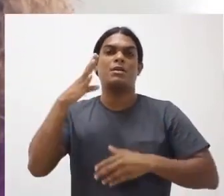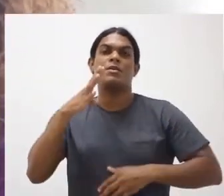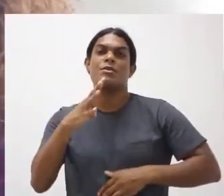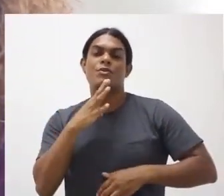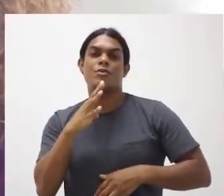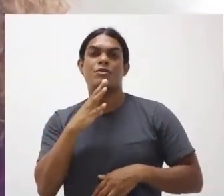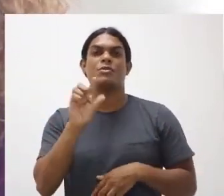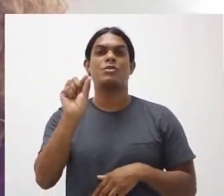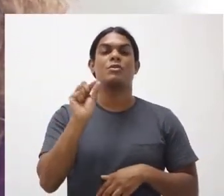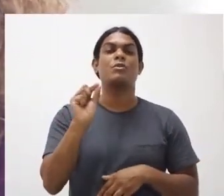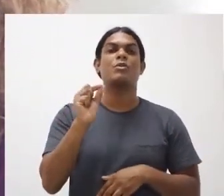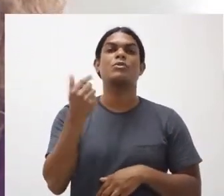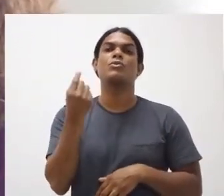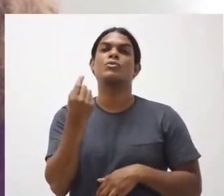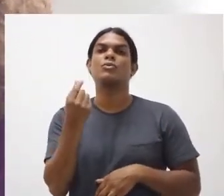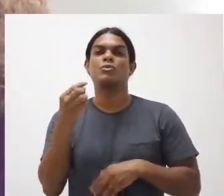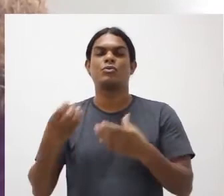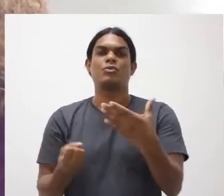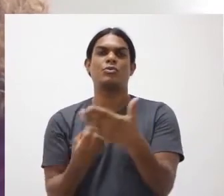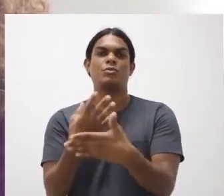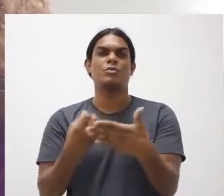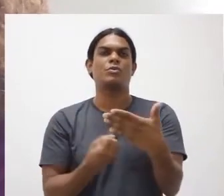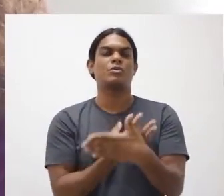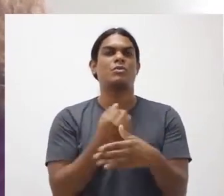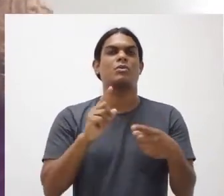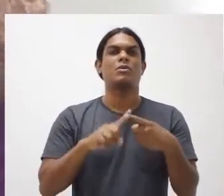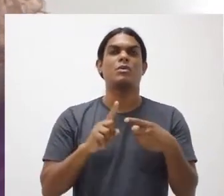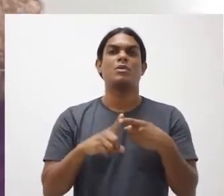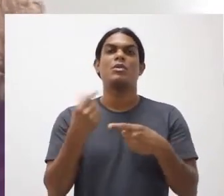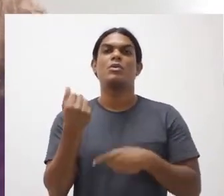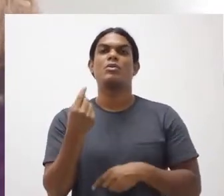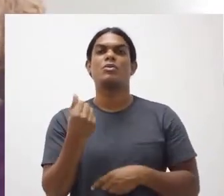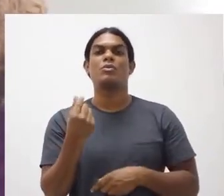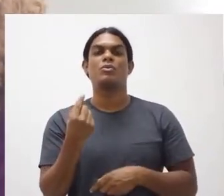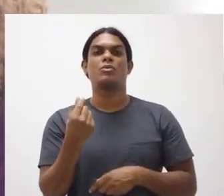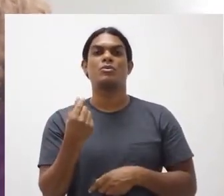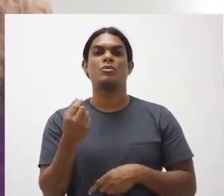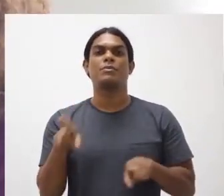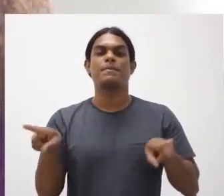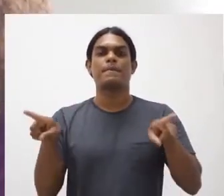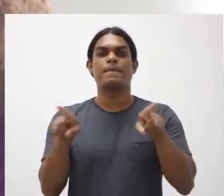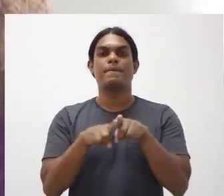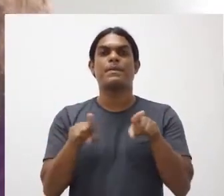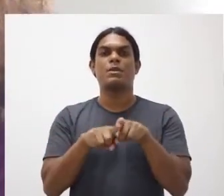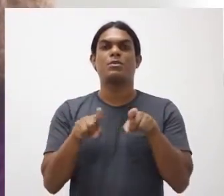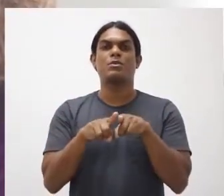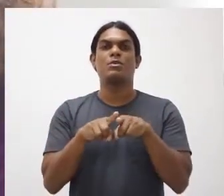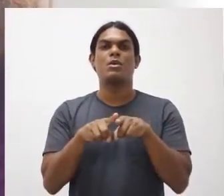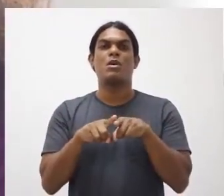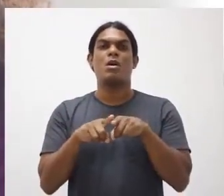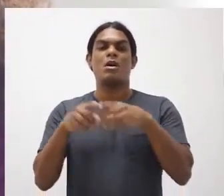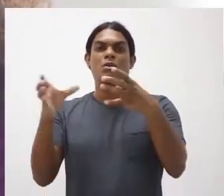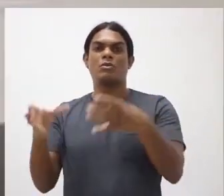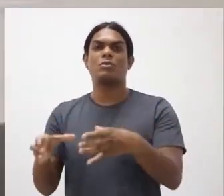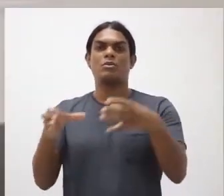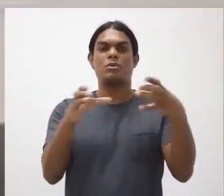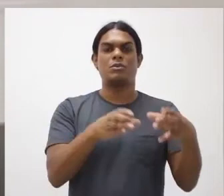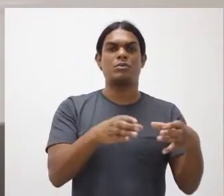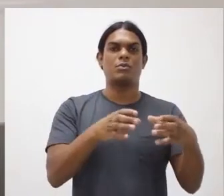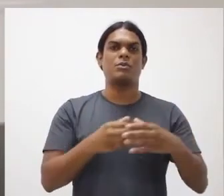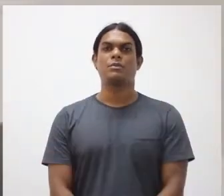produção e quais são os custos que estão agregados ao transporte das matérias-primas ou dos produtos acabados.